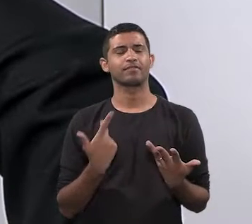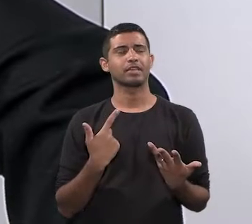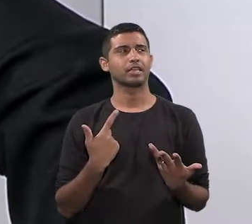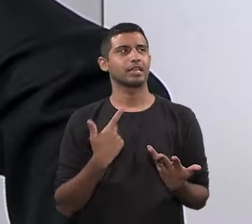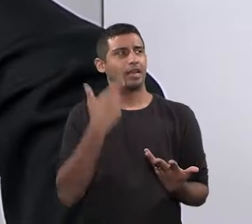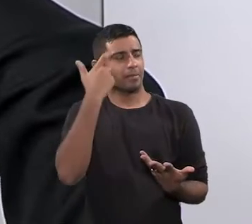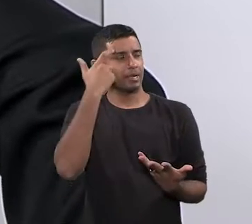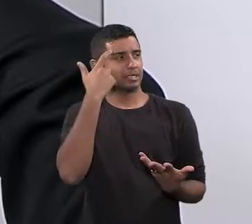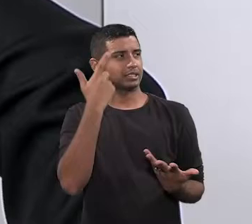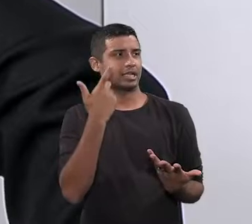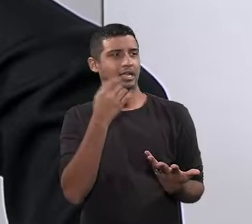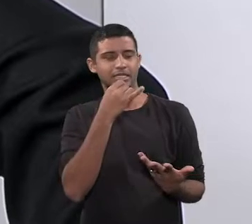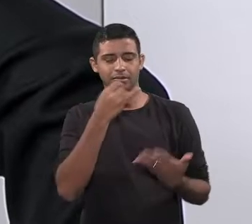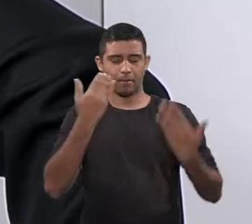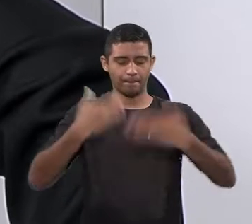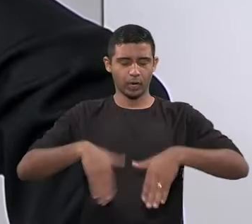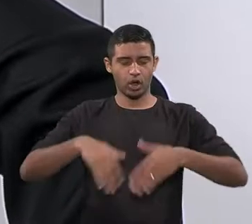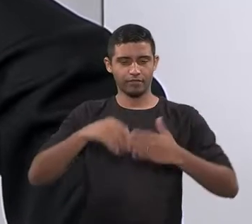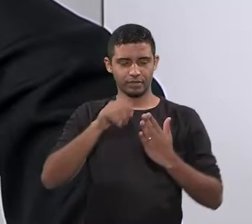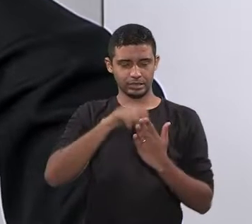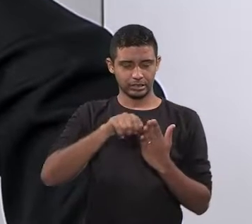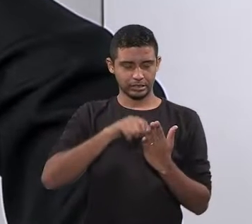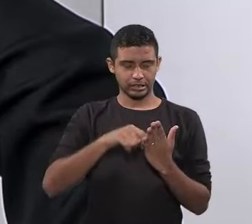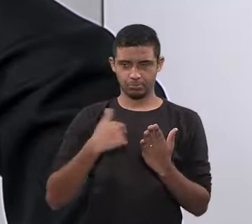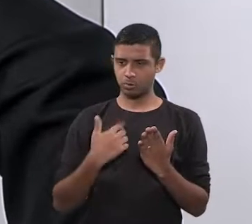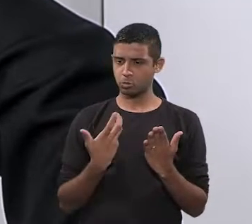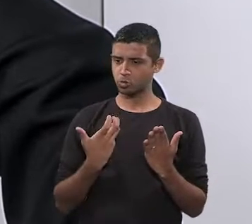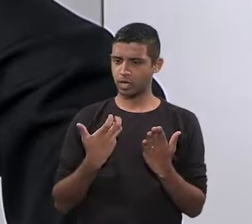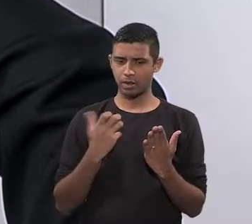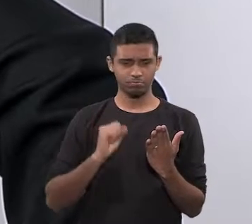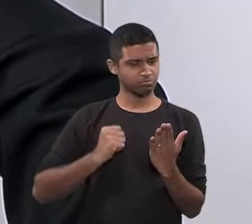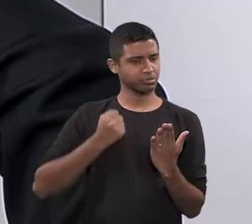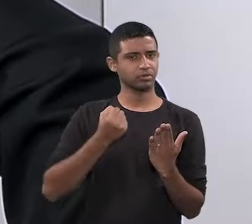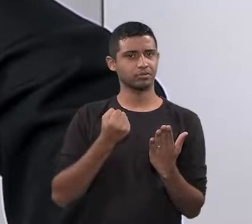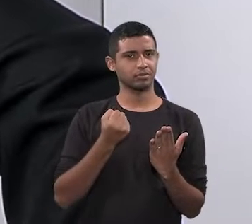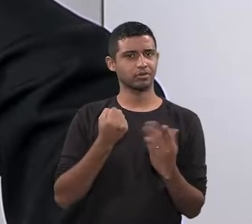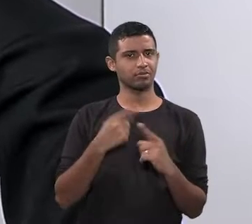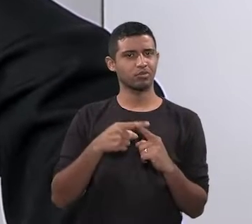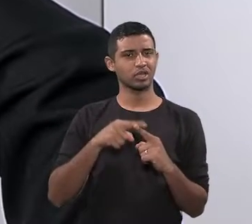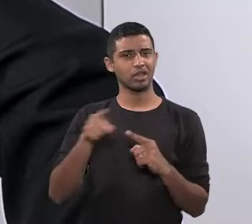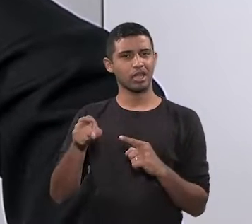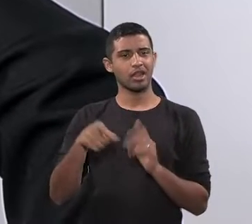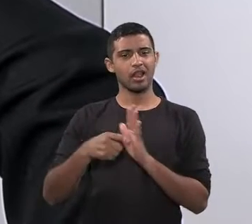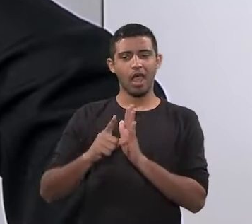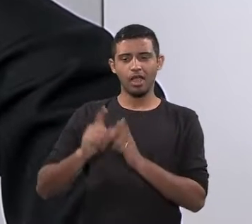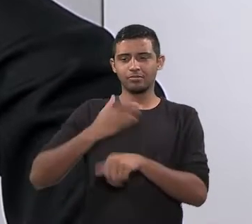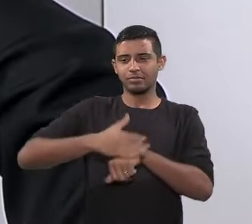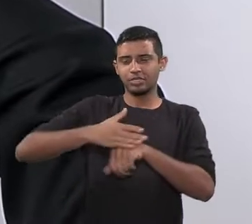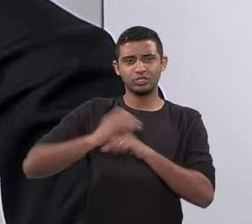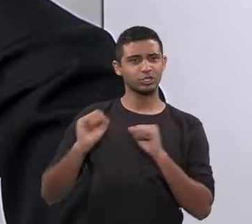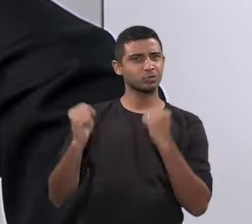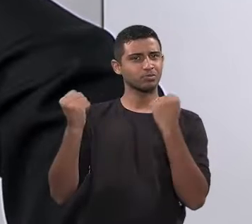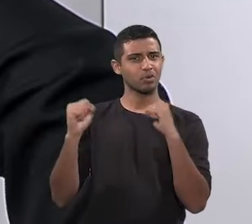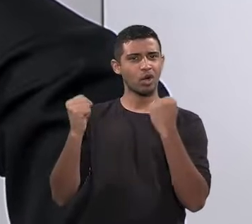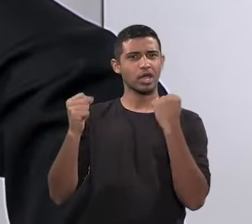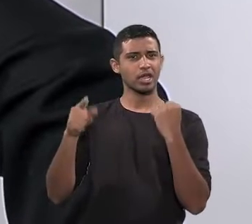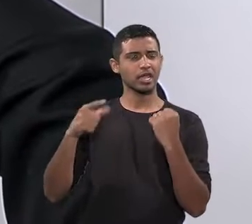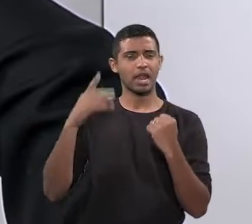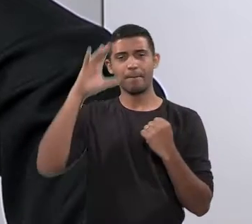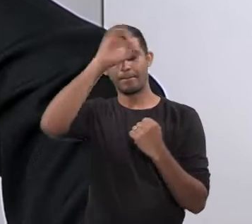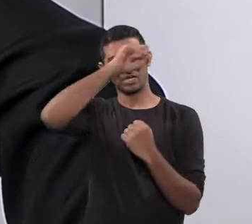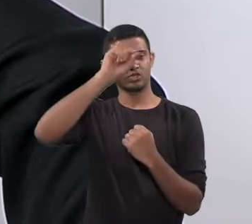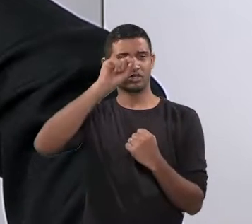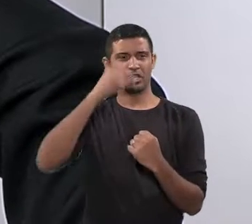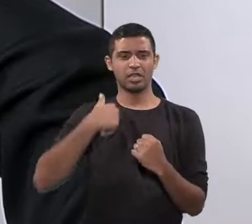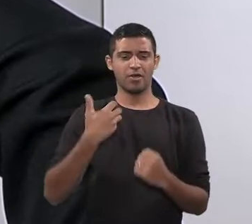aquele algo mais na hora de uma prova, por exemplo. Como o Etiel falou, o aluno, quando ele pratica esporte, ele aprende a vencer e perder. Ele aprende